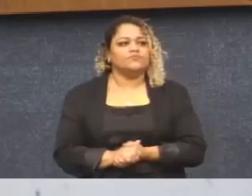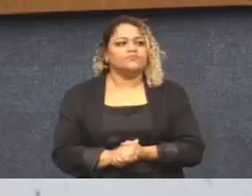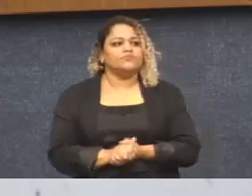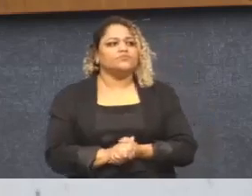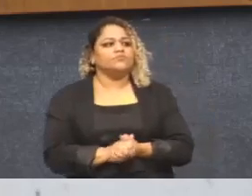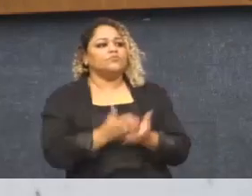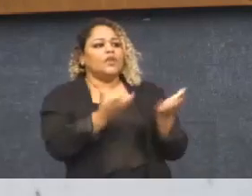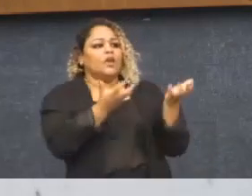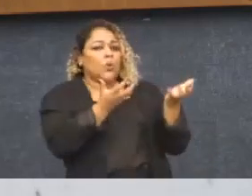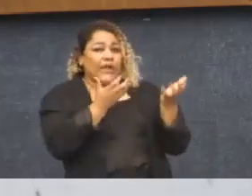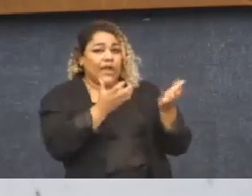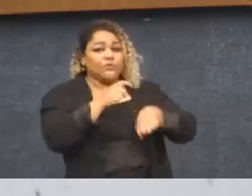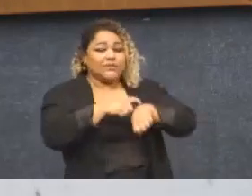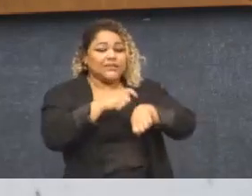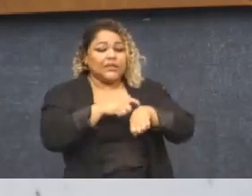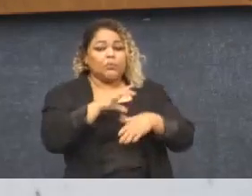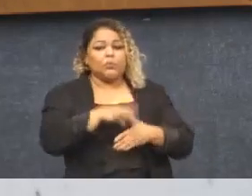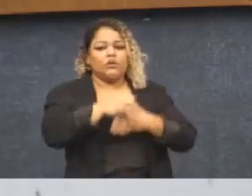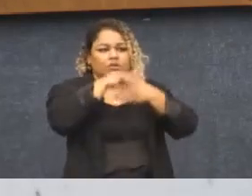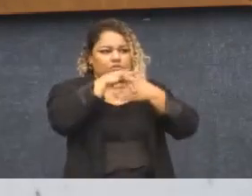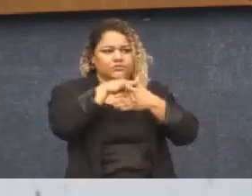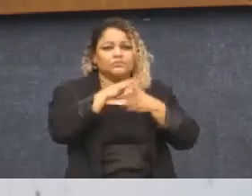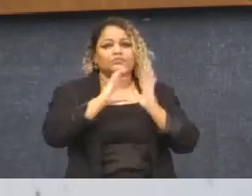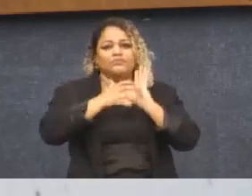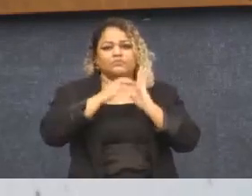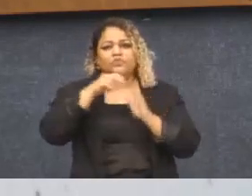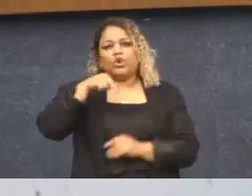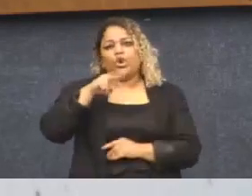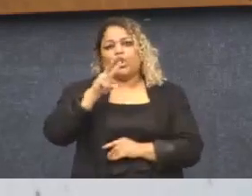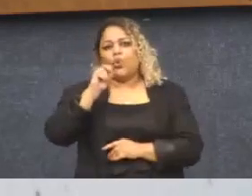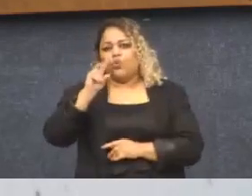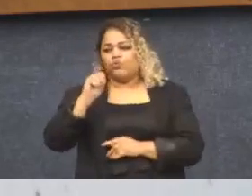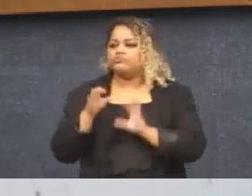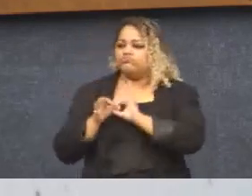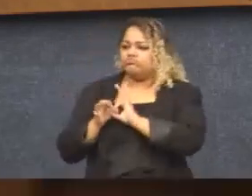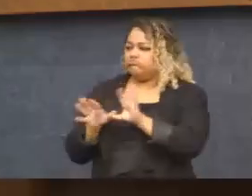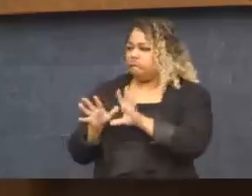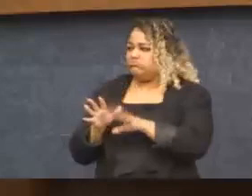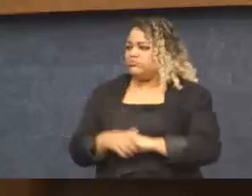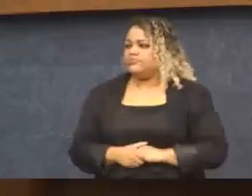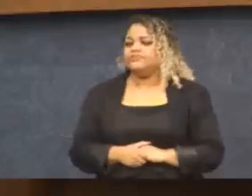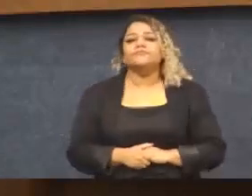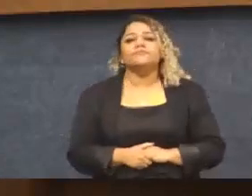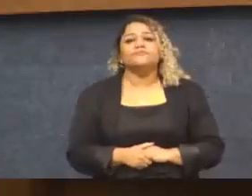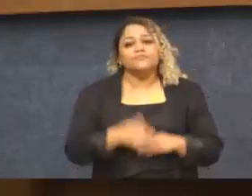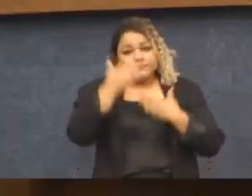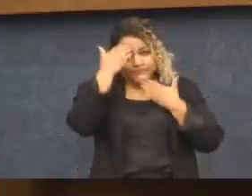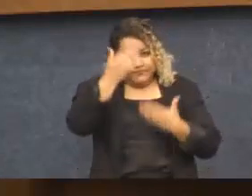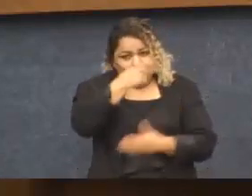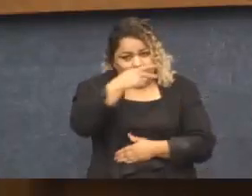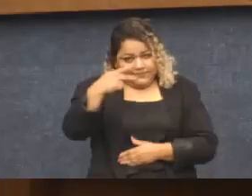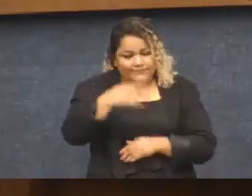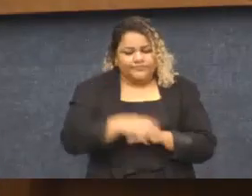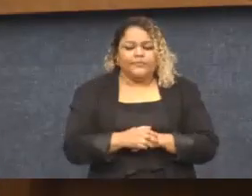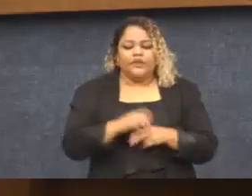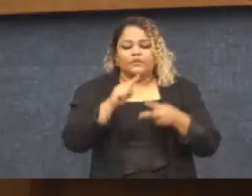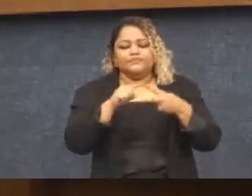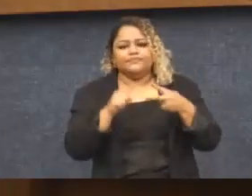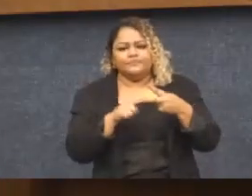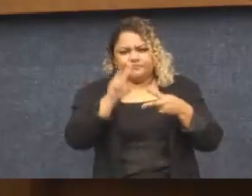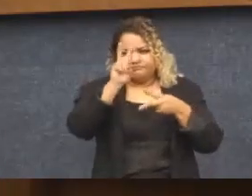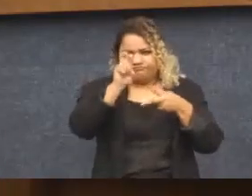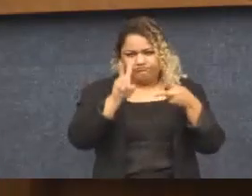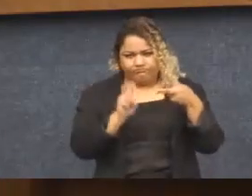Eu gostaria de usar o tempo de liderança do Deferido. Partido Novo. Deferido. Obrigada, presidente. Bom, falar de dois assuntos, né? O primeiro